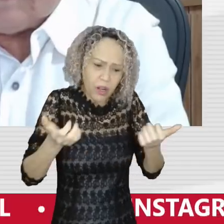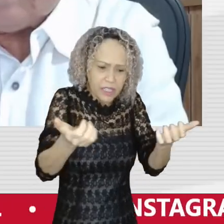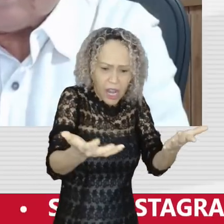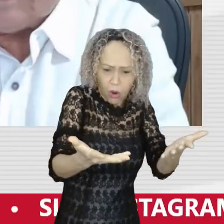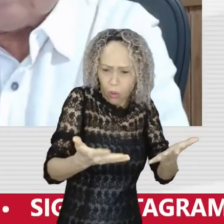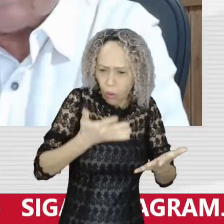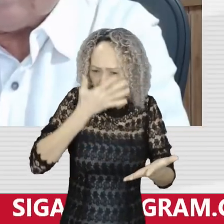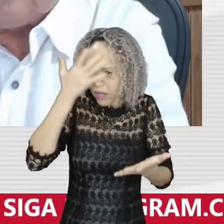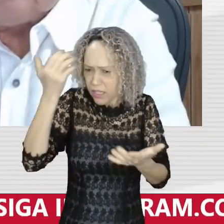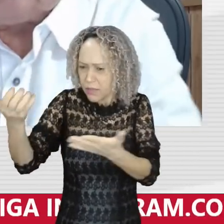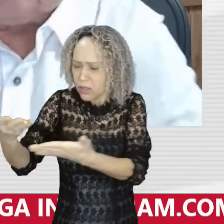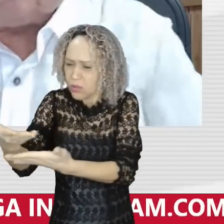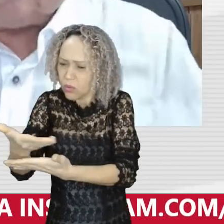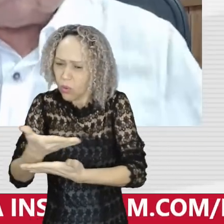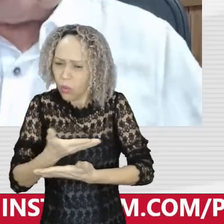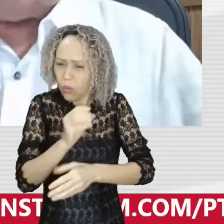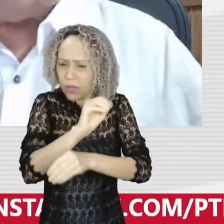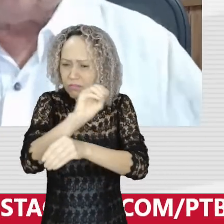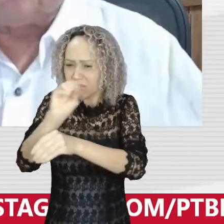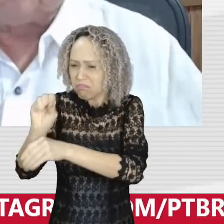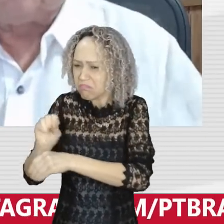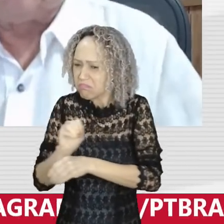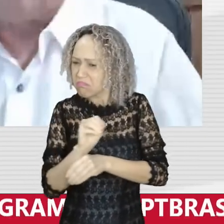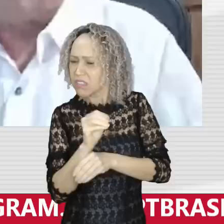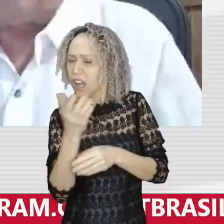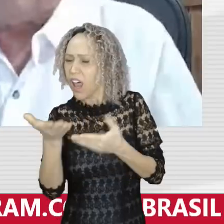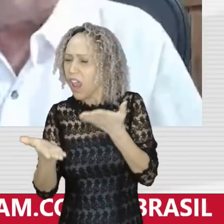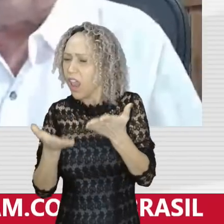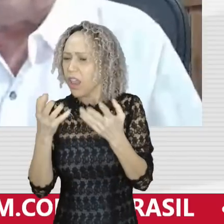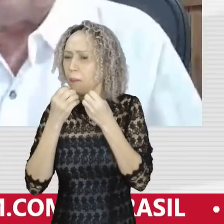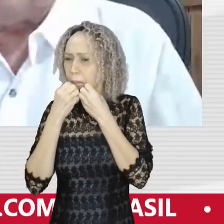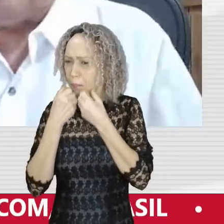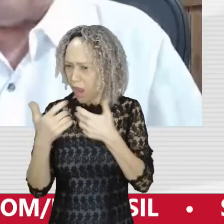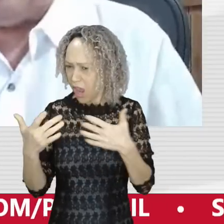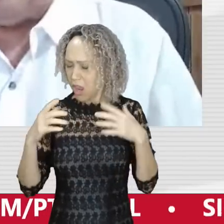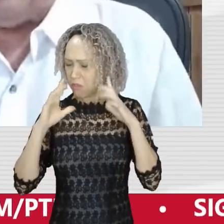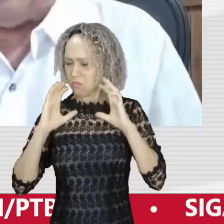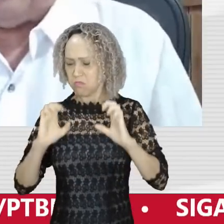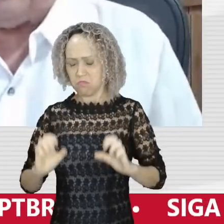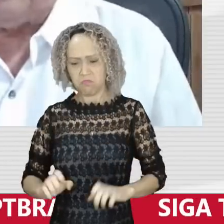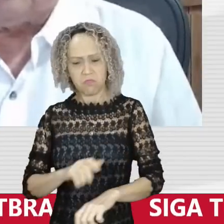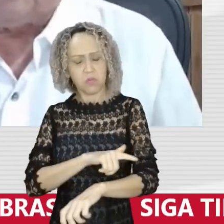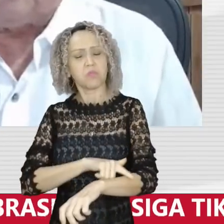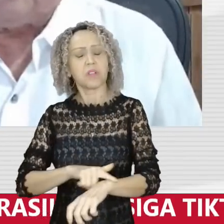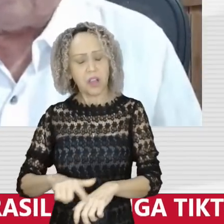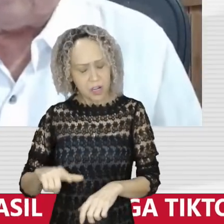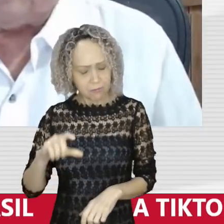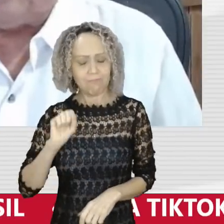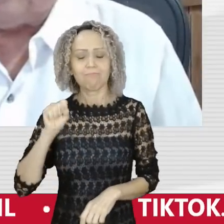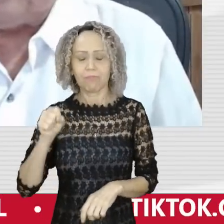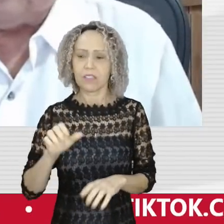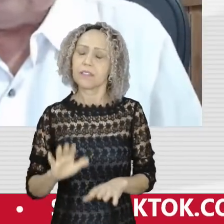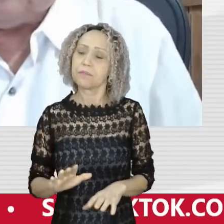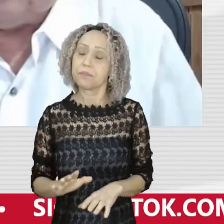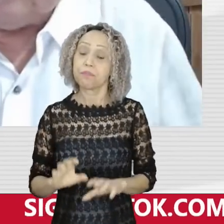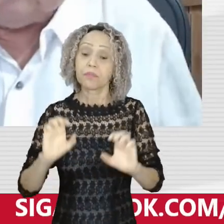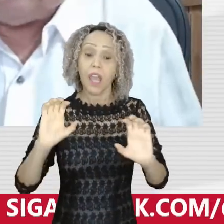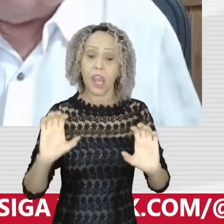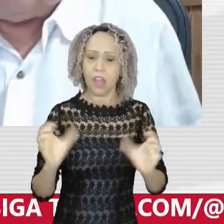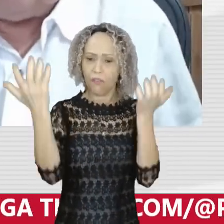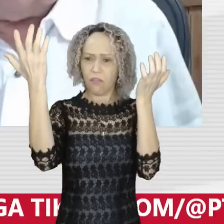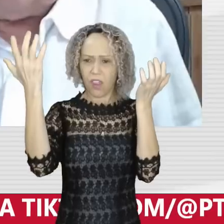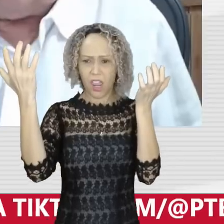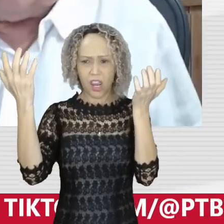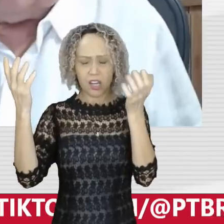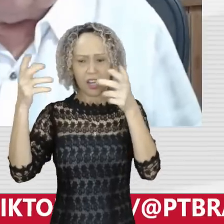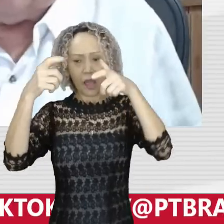vai ficar, como nós dissemos, é um marco para todos nós, não só para a nossa militância, mas para todo o povo brasileiro. Aí mesmo